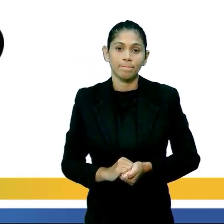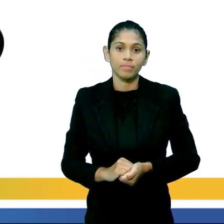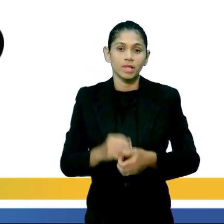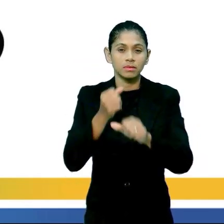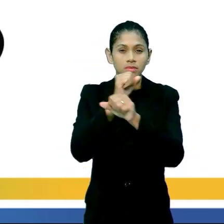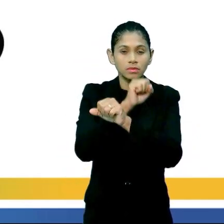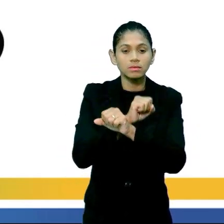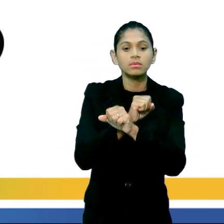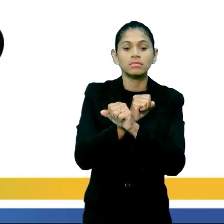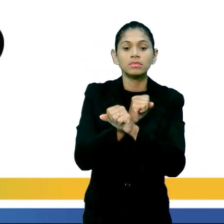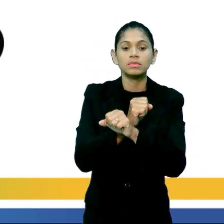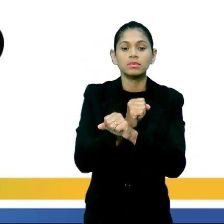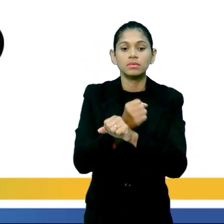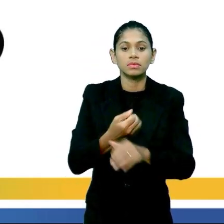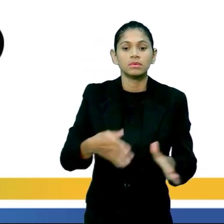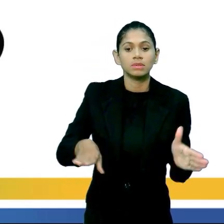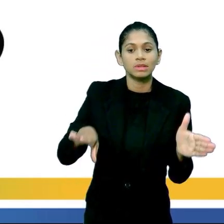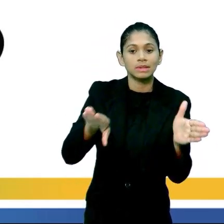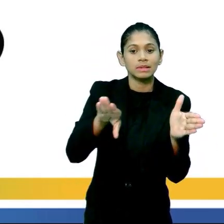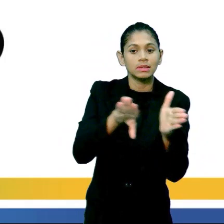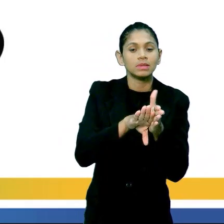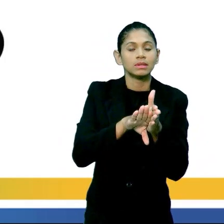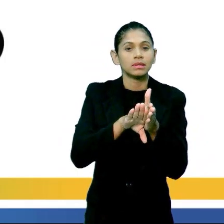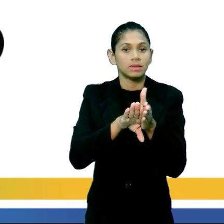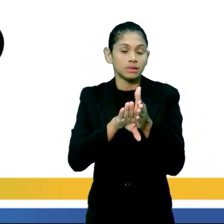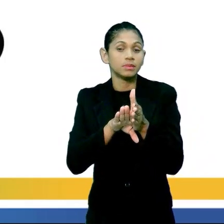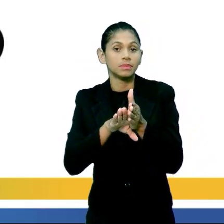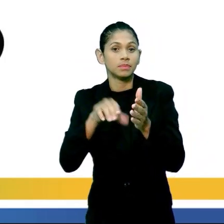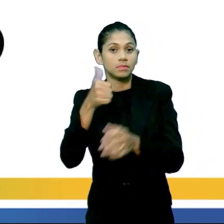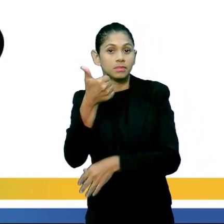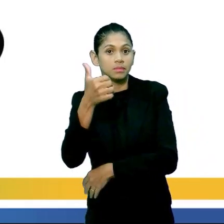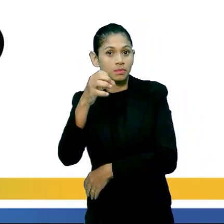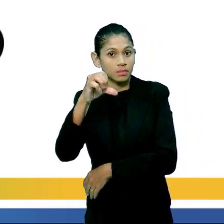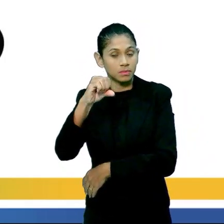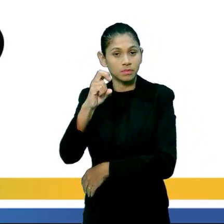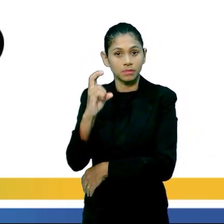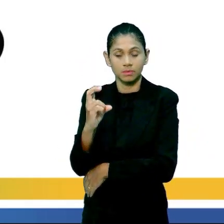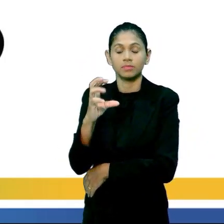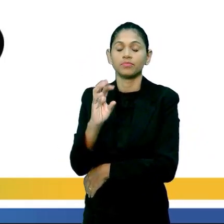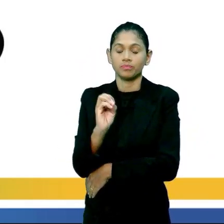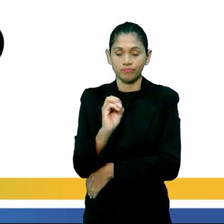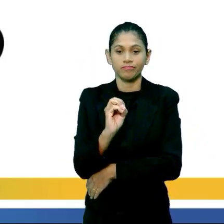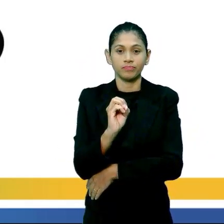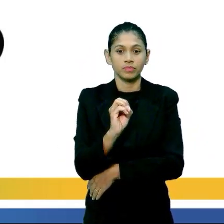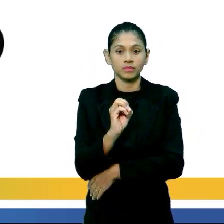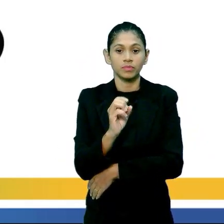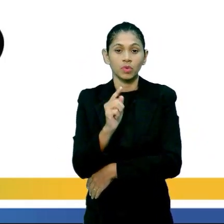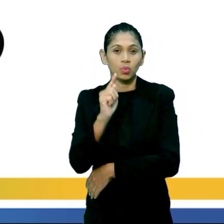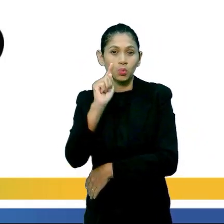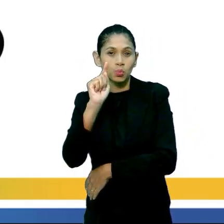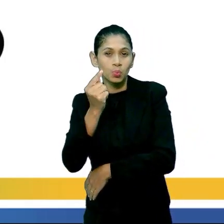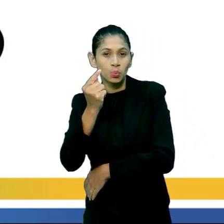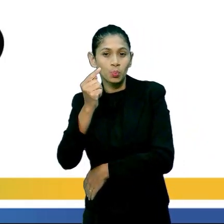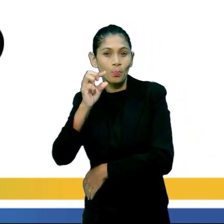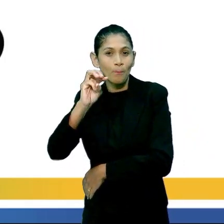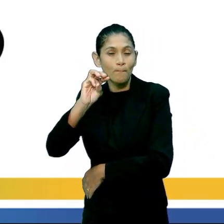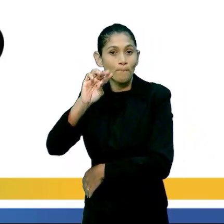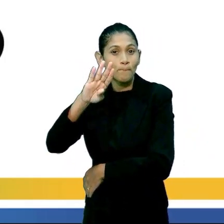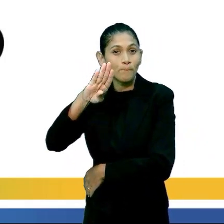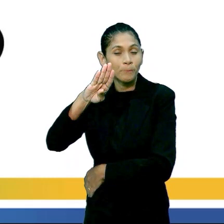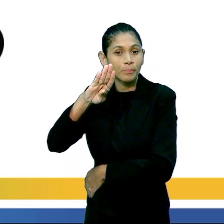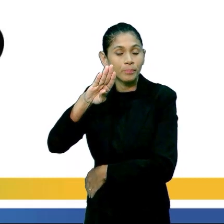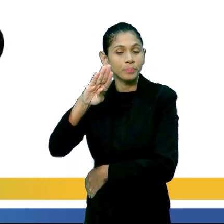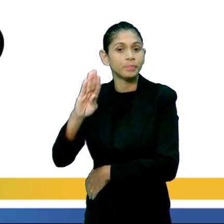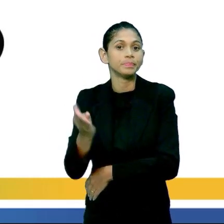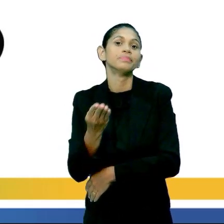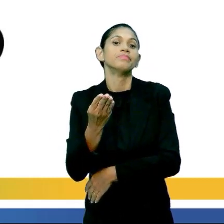com as leis abolicionistas que nós ainda vamos estudar. E 1,5 milhão de africanos foram trazidos para cá, para a região do Brasil,